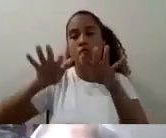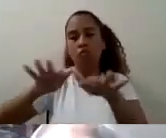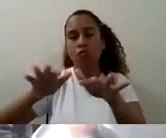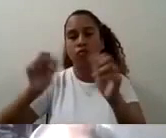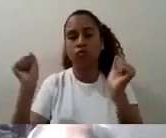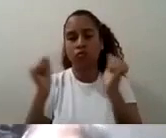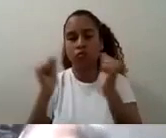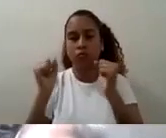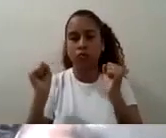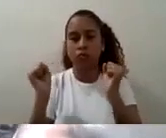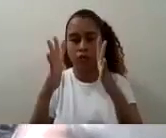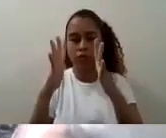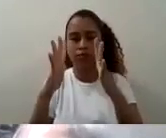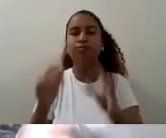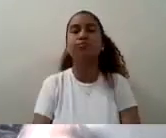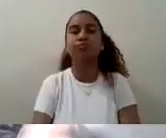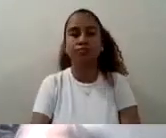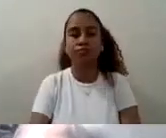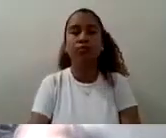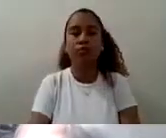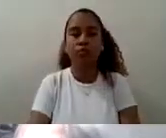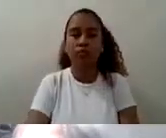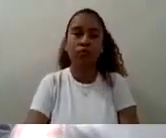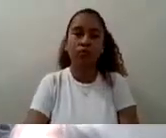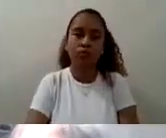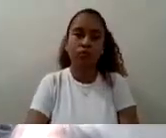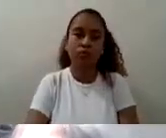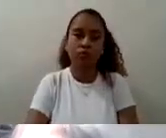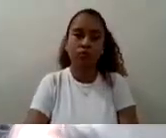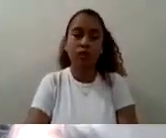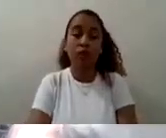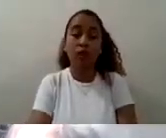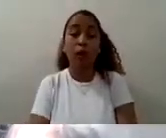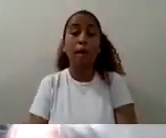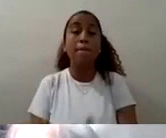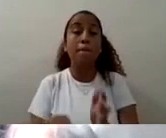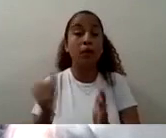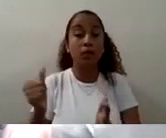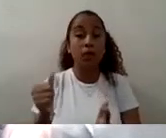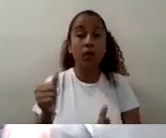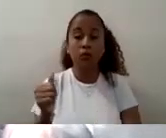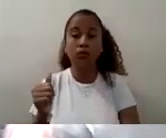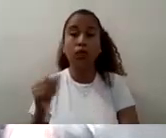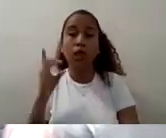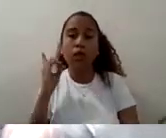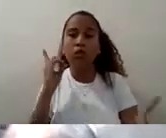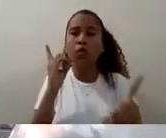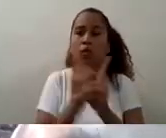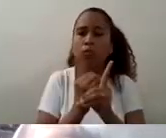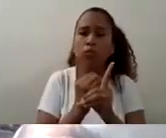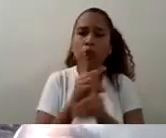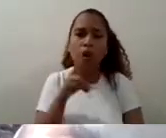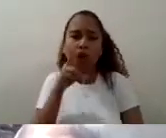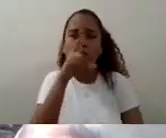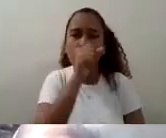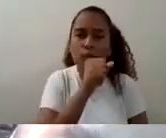primeiro, redescobrir a força e a beleza do diálogo como caminho de relações mais